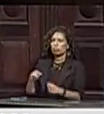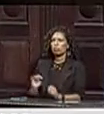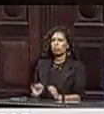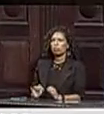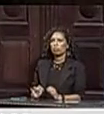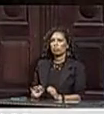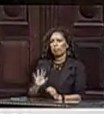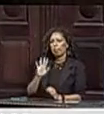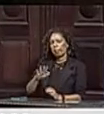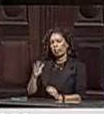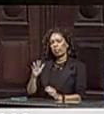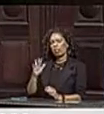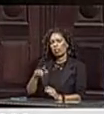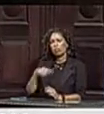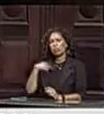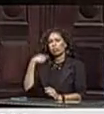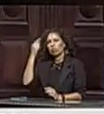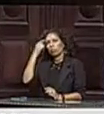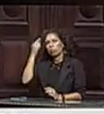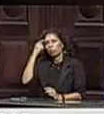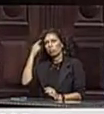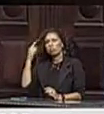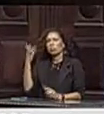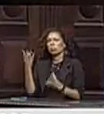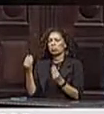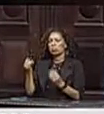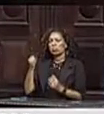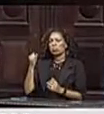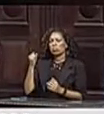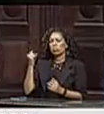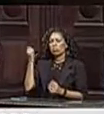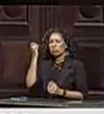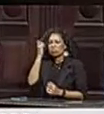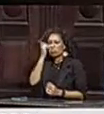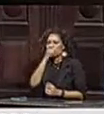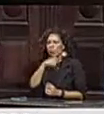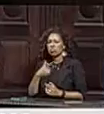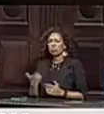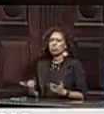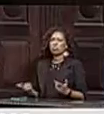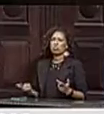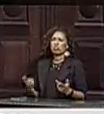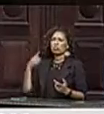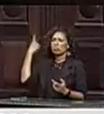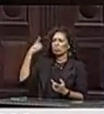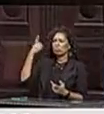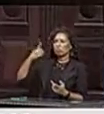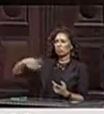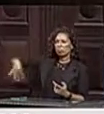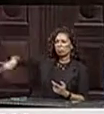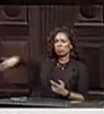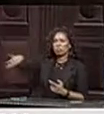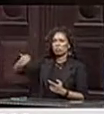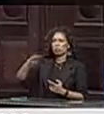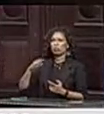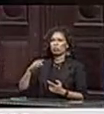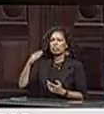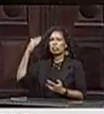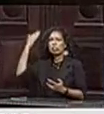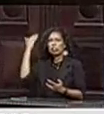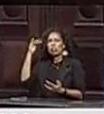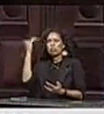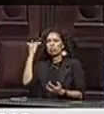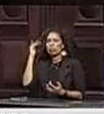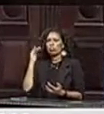Foi muito difícil, deputada Cidinha Campos, deputado Eliomar Coelho, descobrir